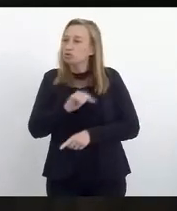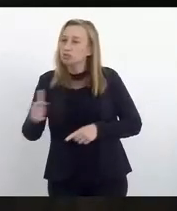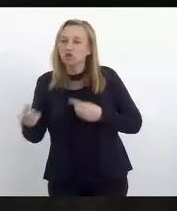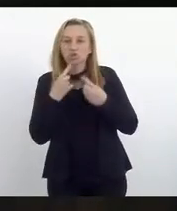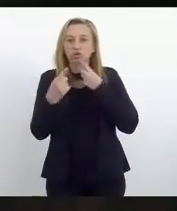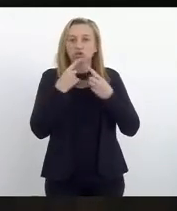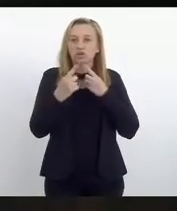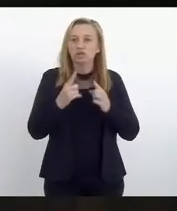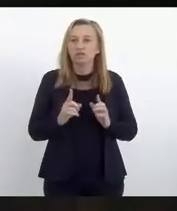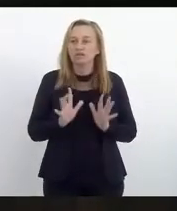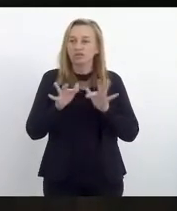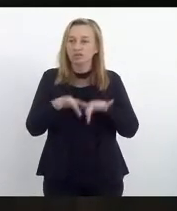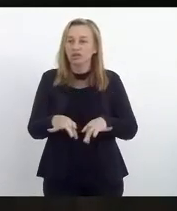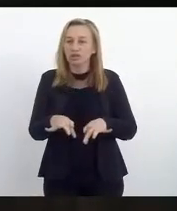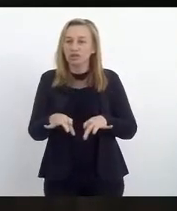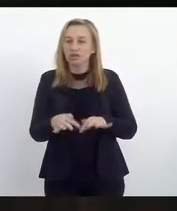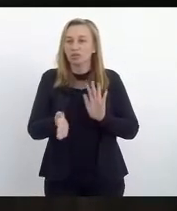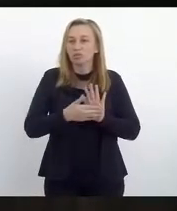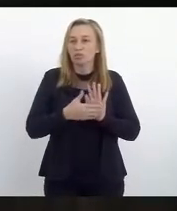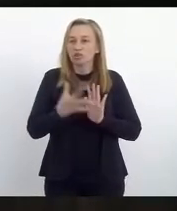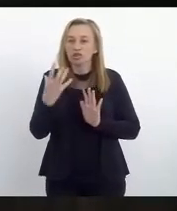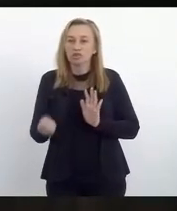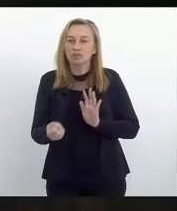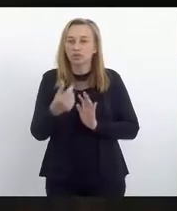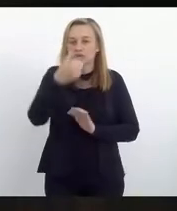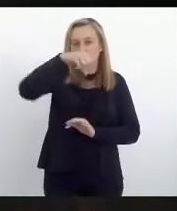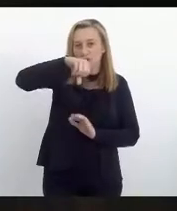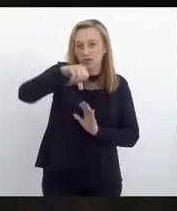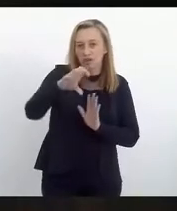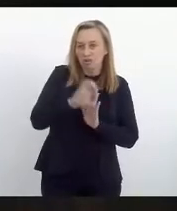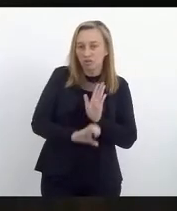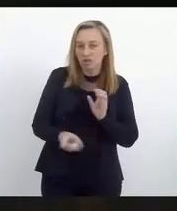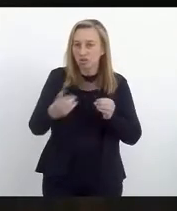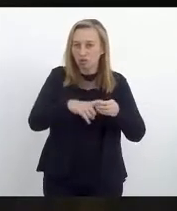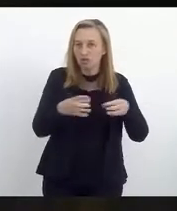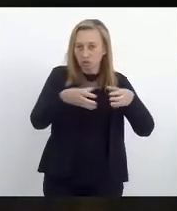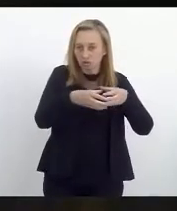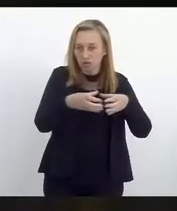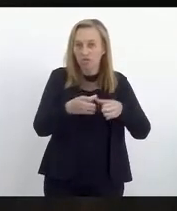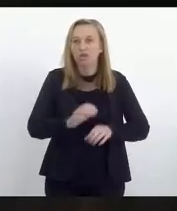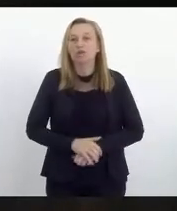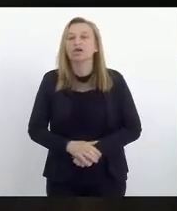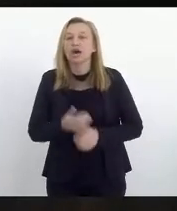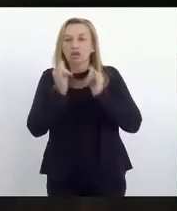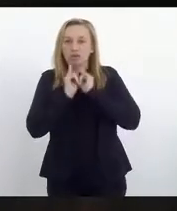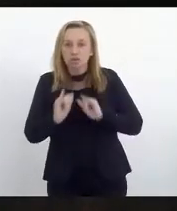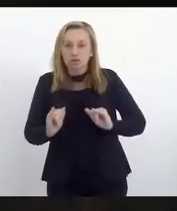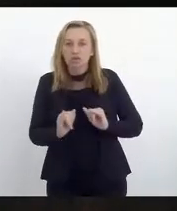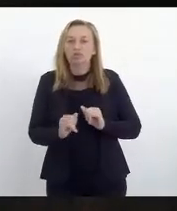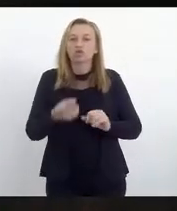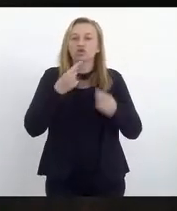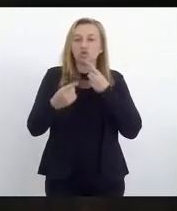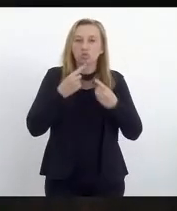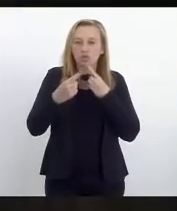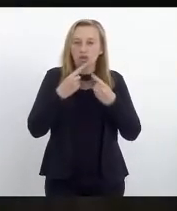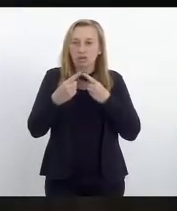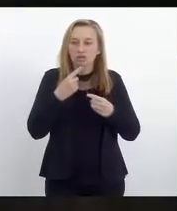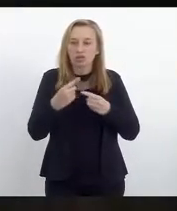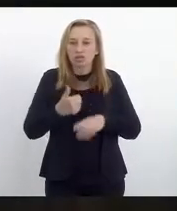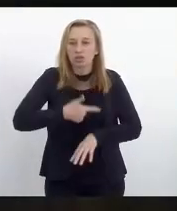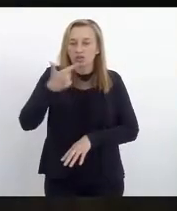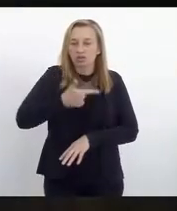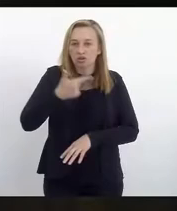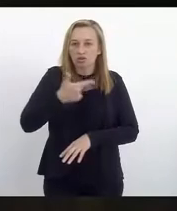quem queira discutir, encerrada a discussão. A presente proposta recebeu 9 emendas e retorna às comissões. Anuncio, em discussão, em